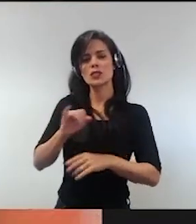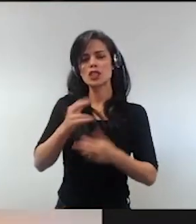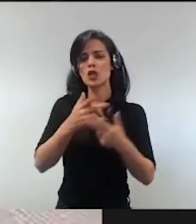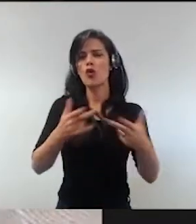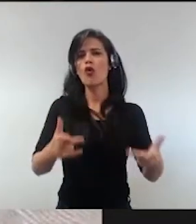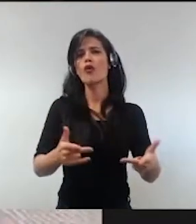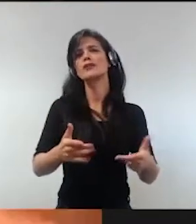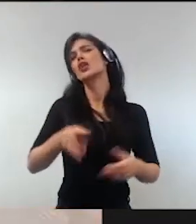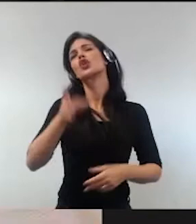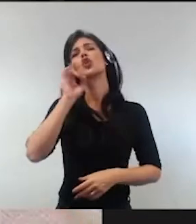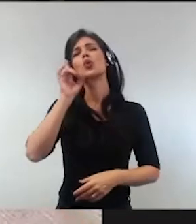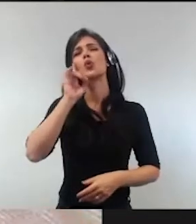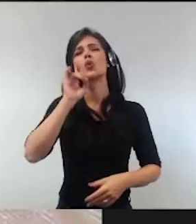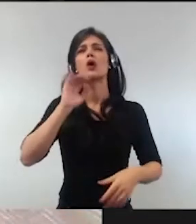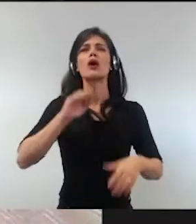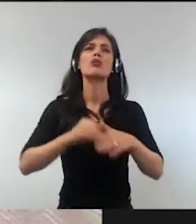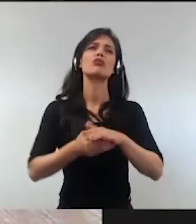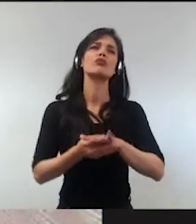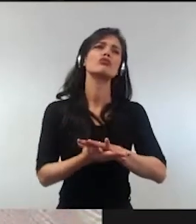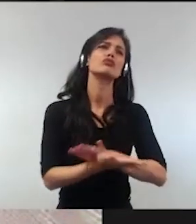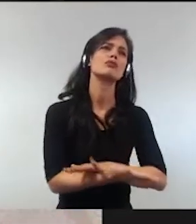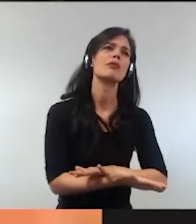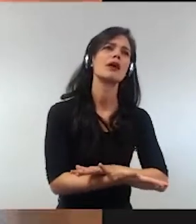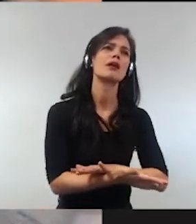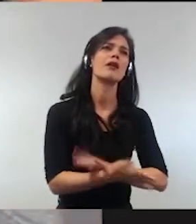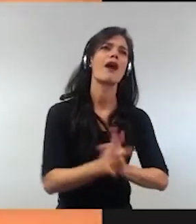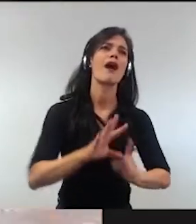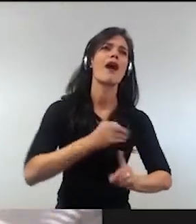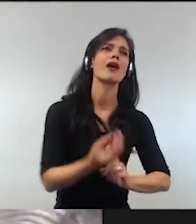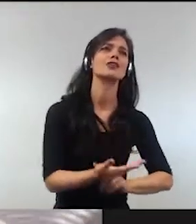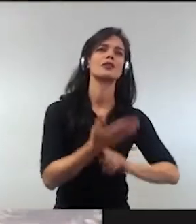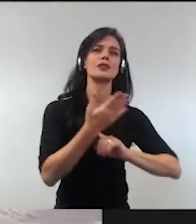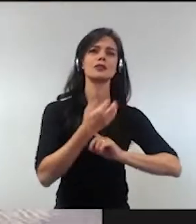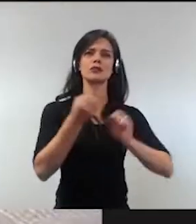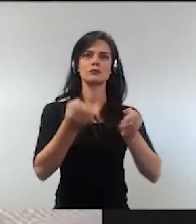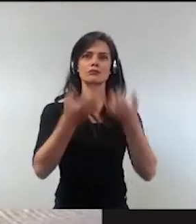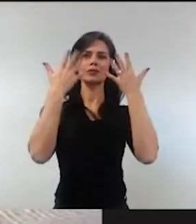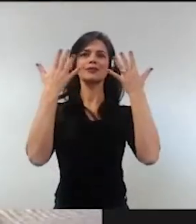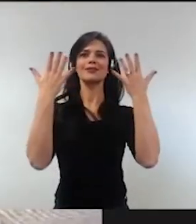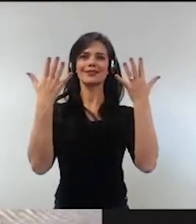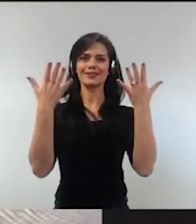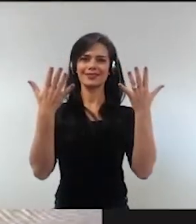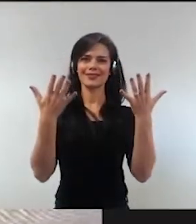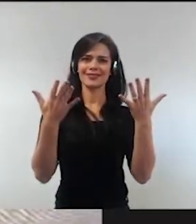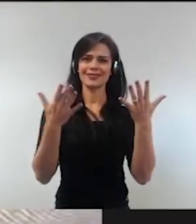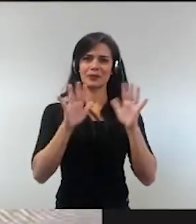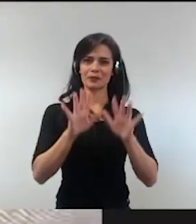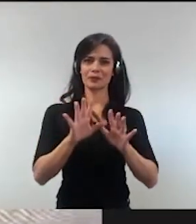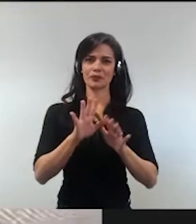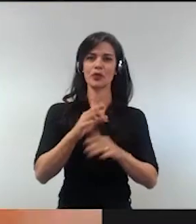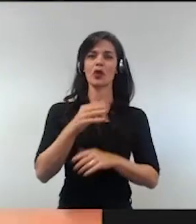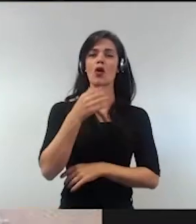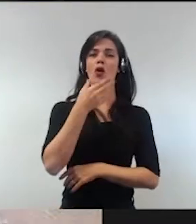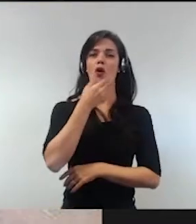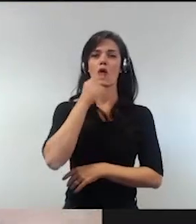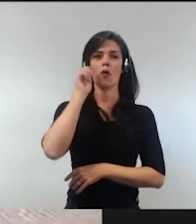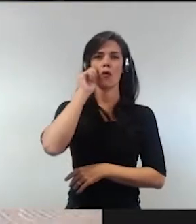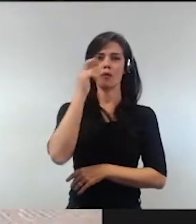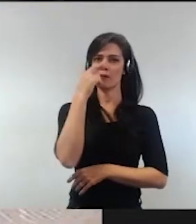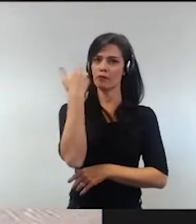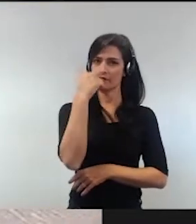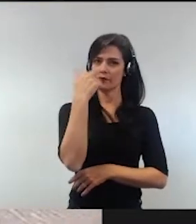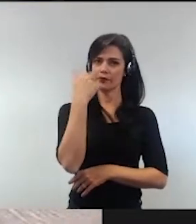E, ao tornar estranho, chamar a atenção. Ele cita um exemplo de uma história de